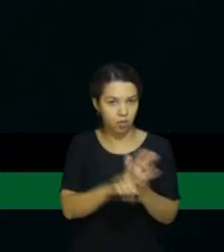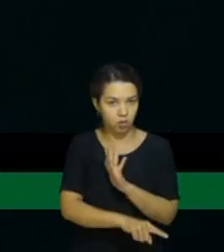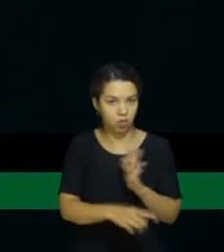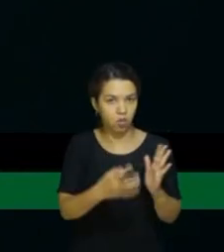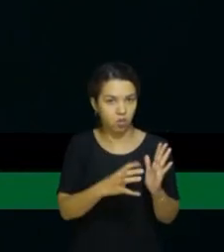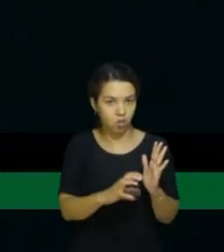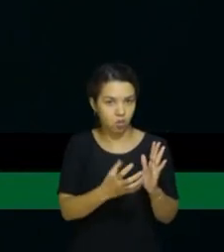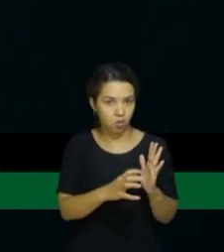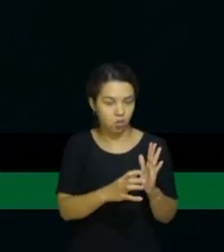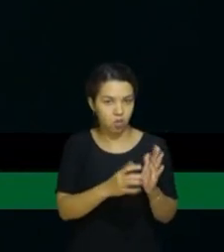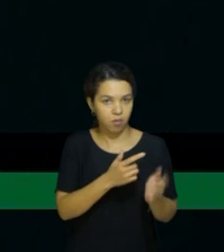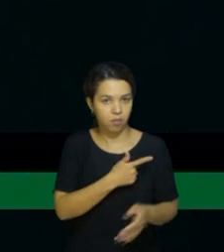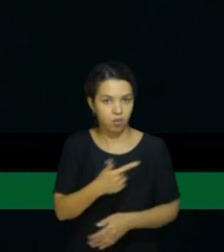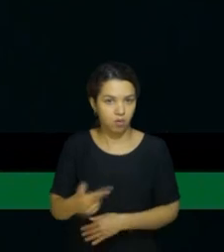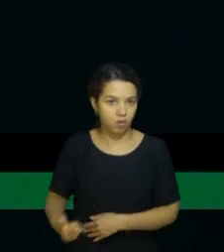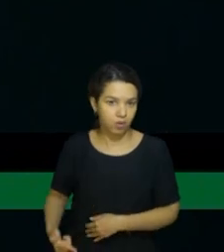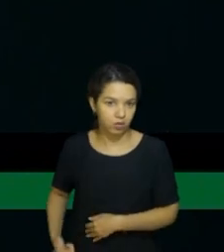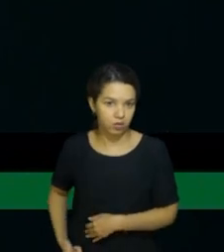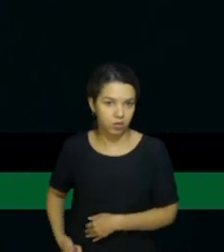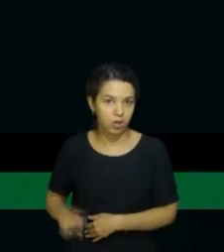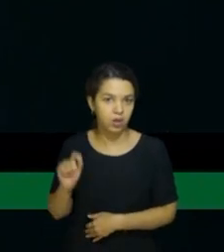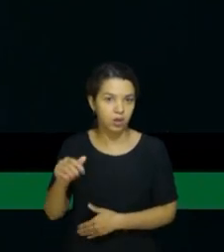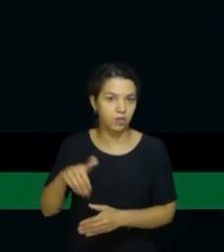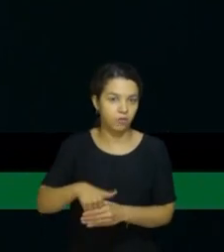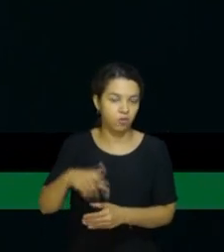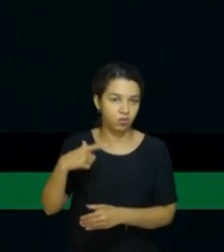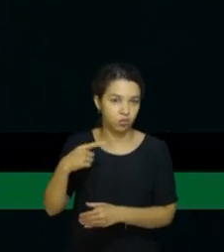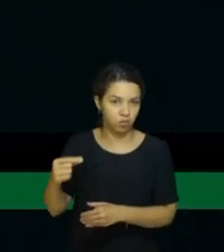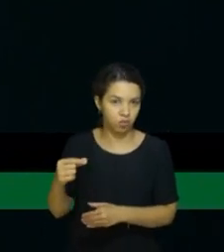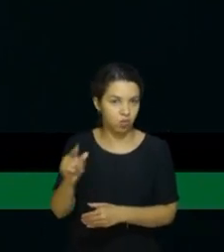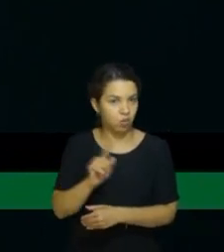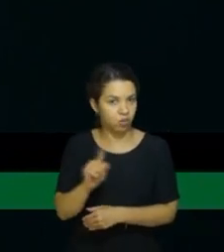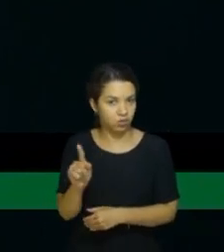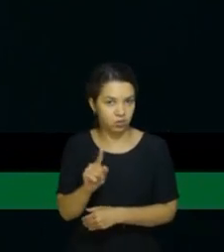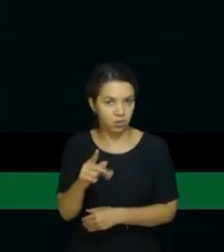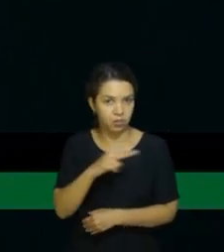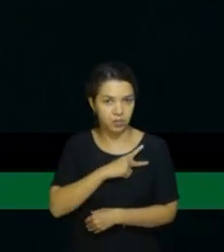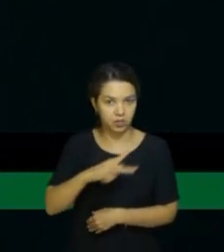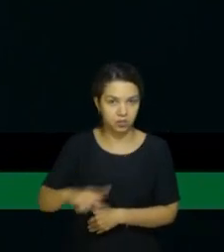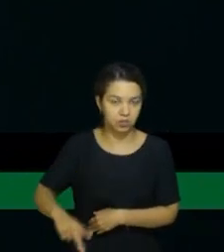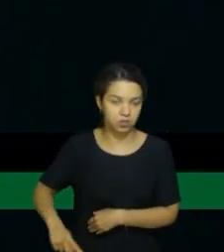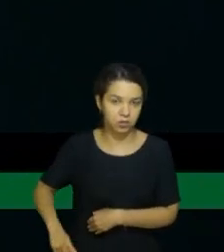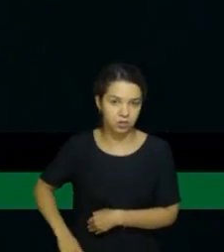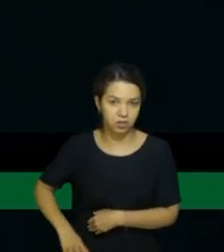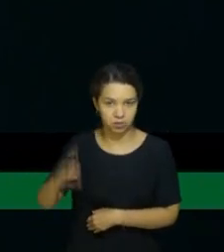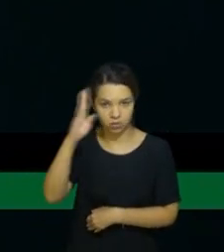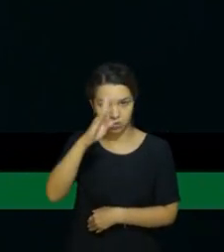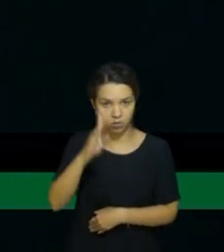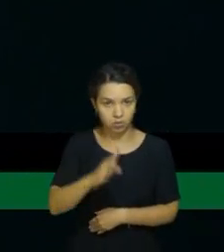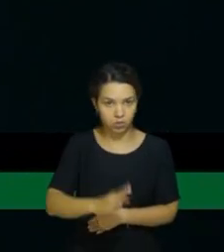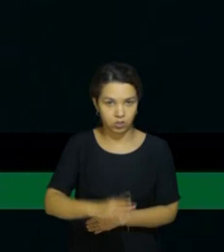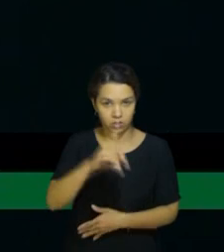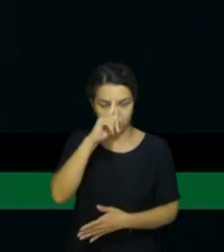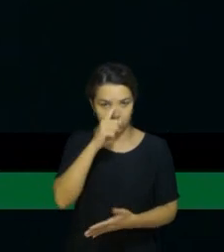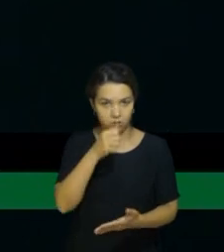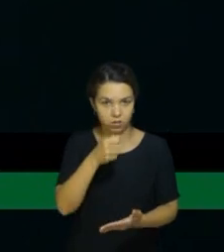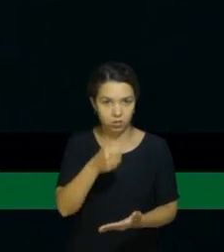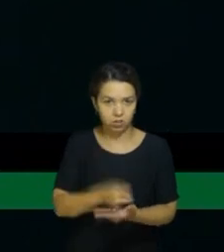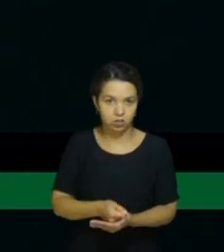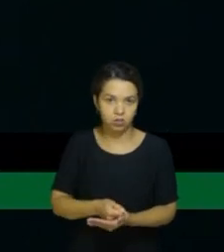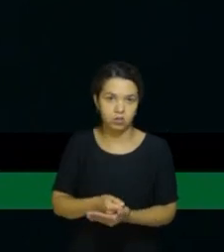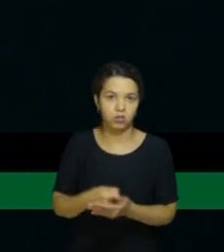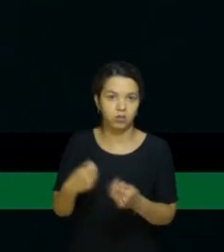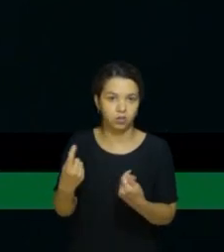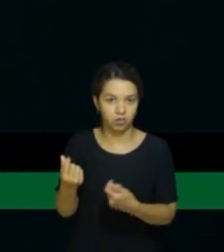o governador quem votou Nele quem não votou Presidente da República determina que se coloquem